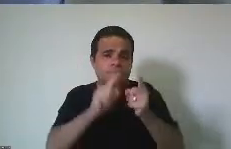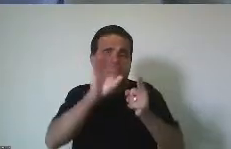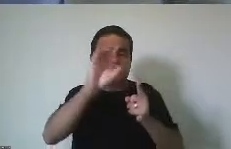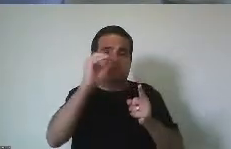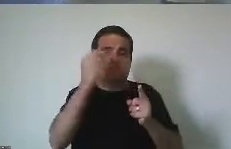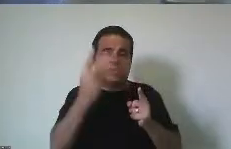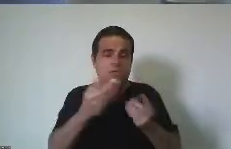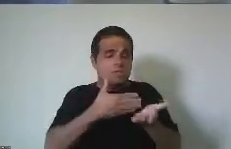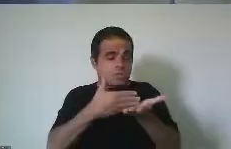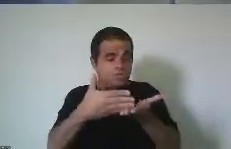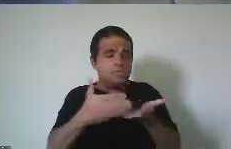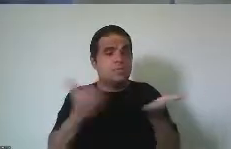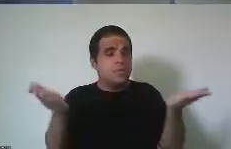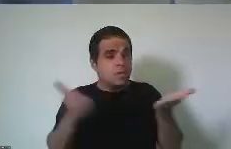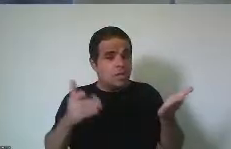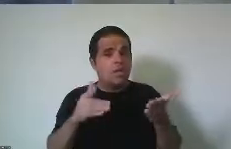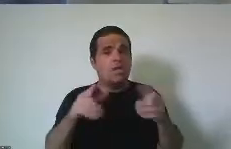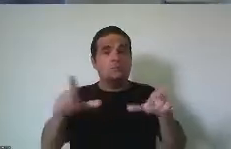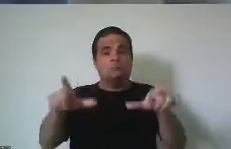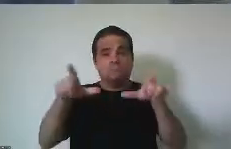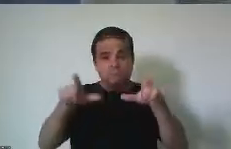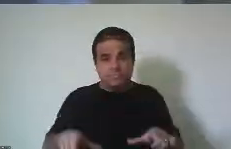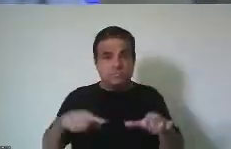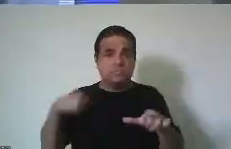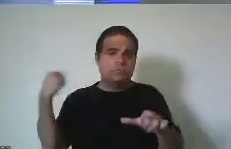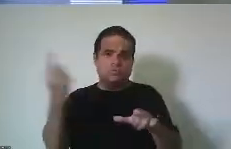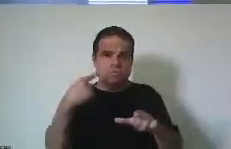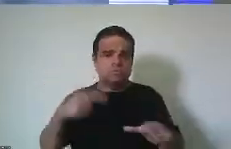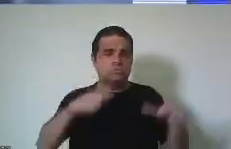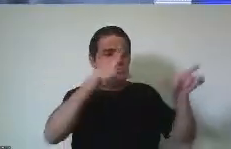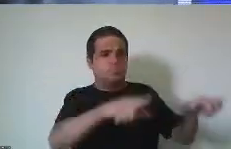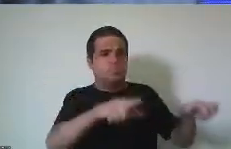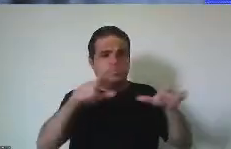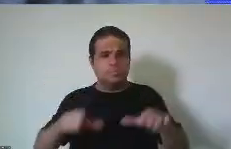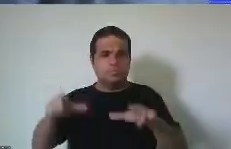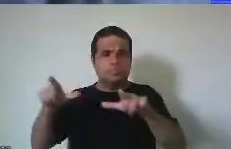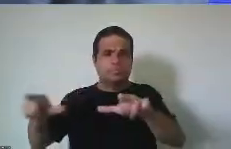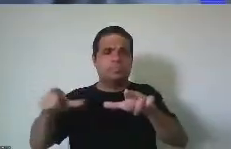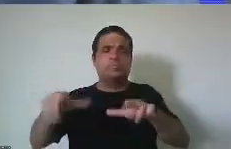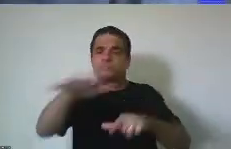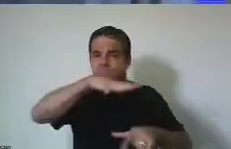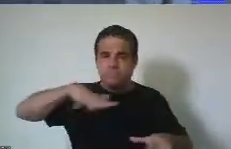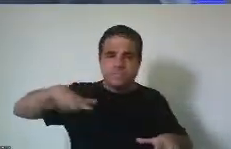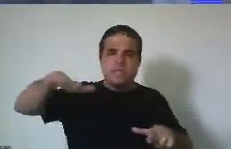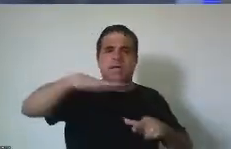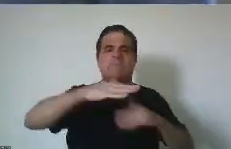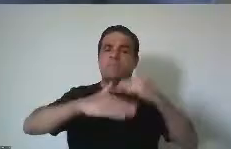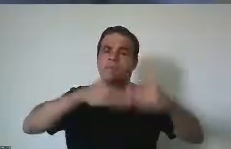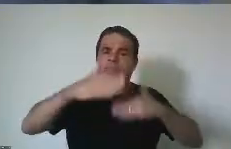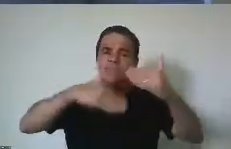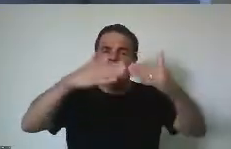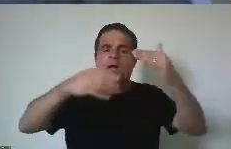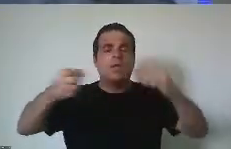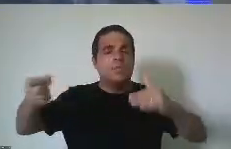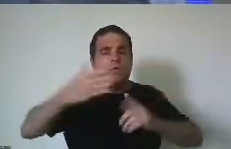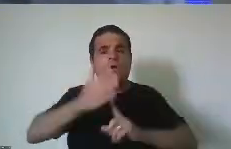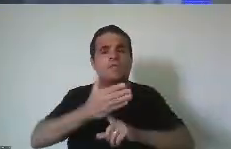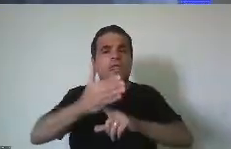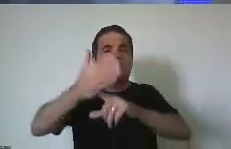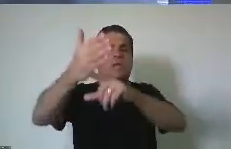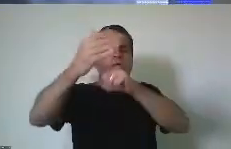Jaguar certificar 100% das nossas frustrações na gestão ambiental e avançar em Nova tecnologias que permitam a transição energética acontecer